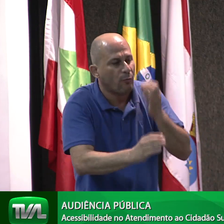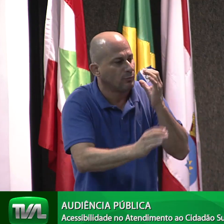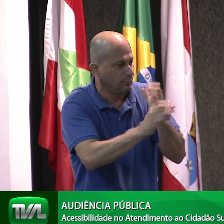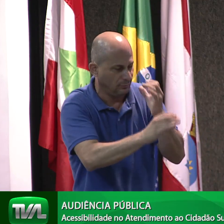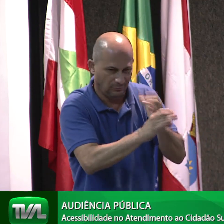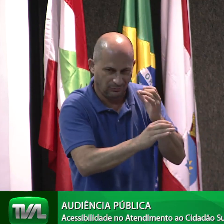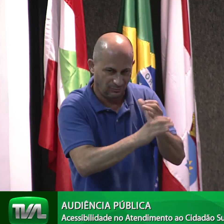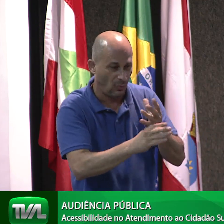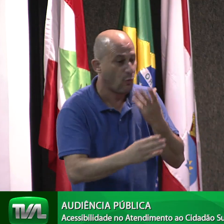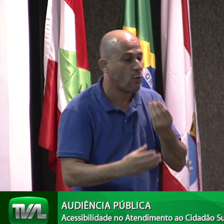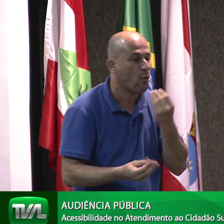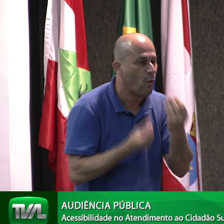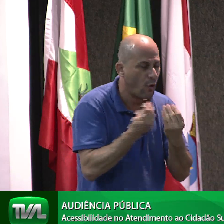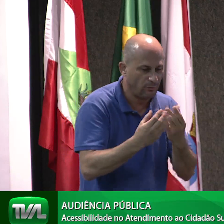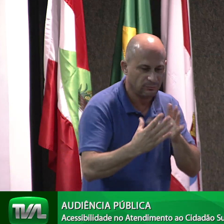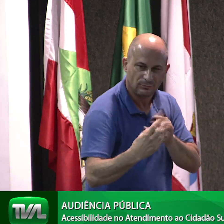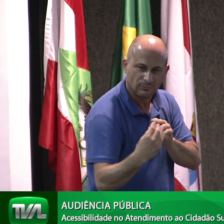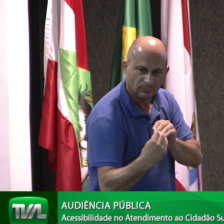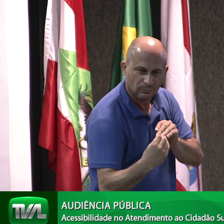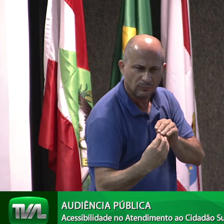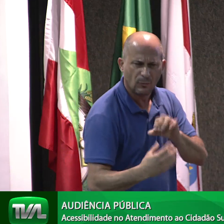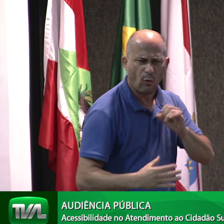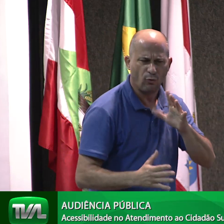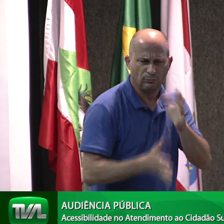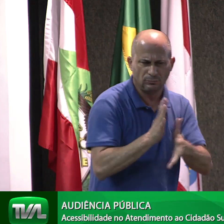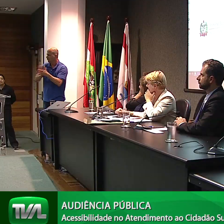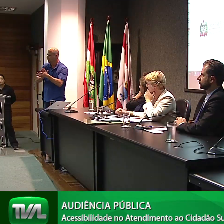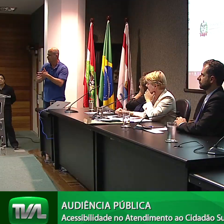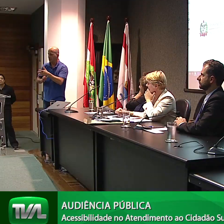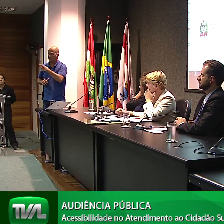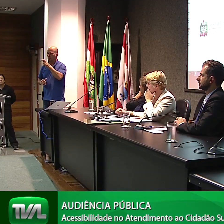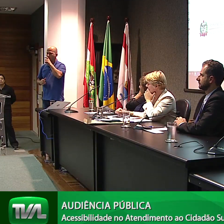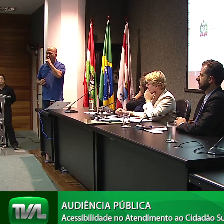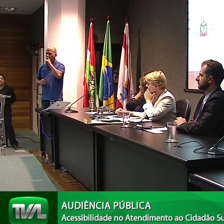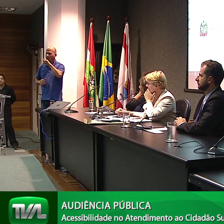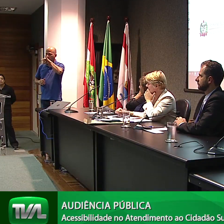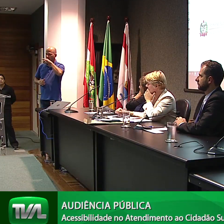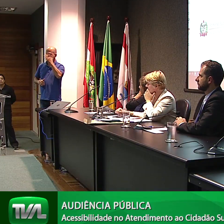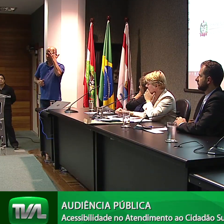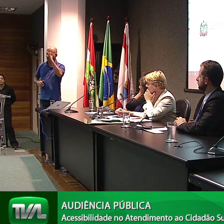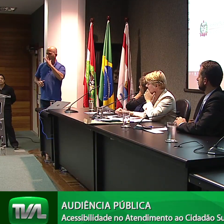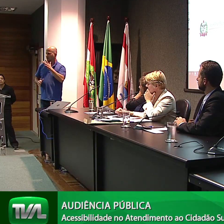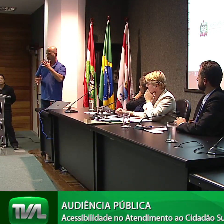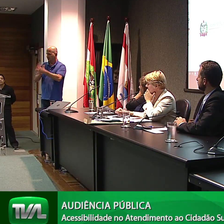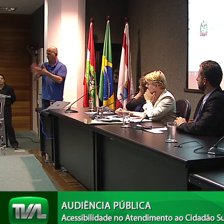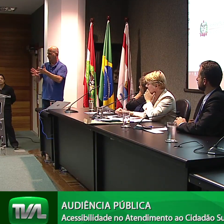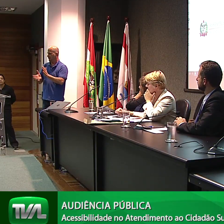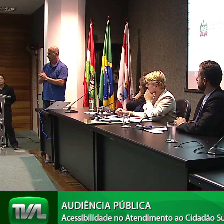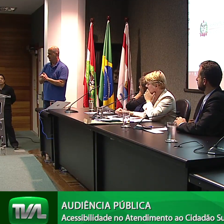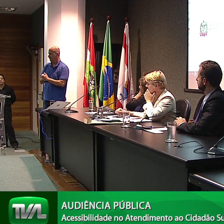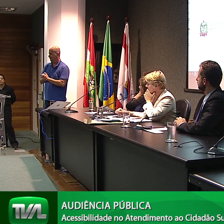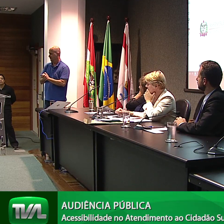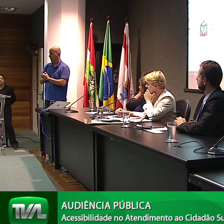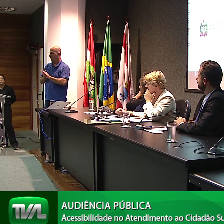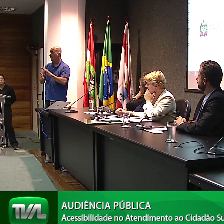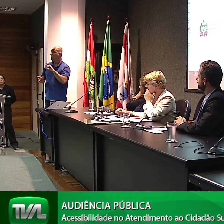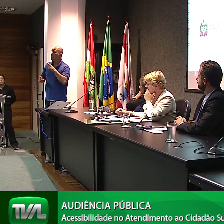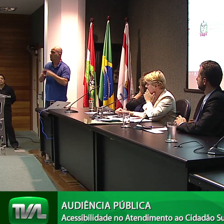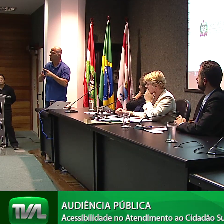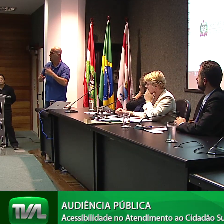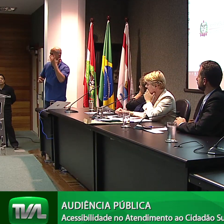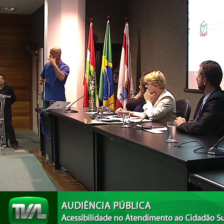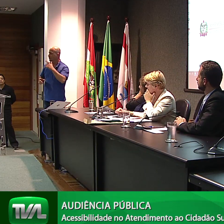nasceu surdo e a família não conseguia se comunicar com ele, eles só falavam. O pai e a mãe dele não sabiam língua de